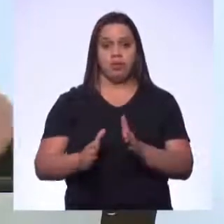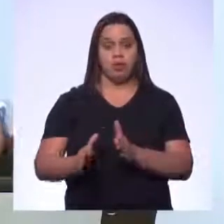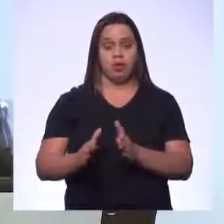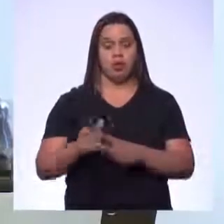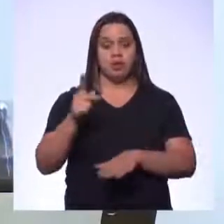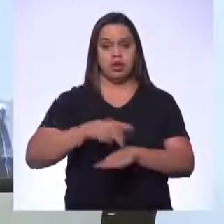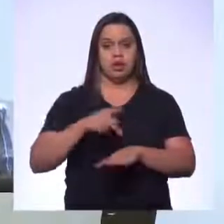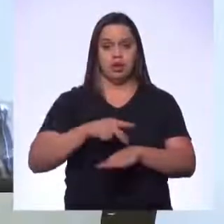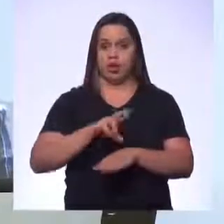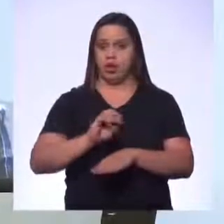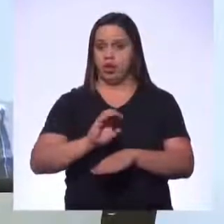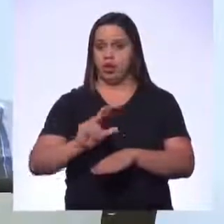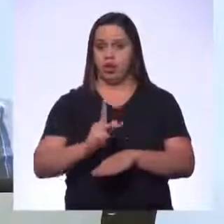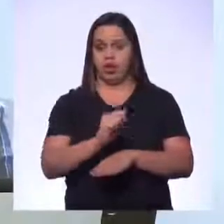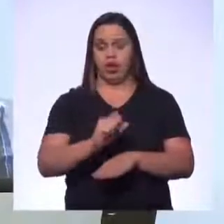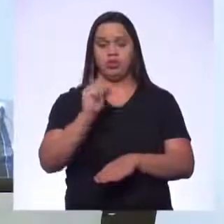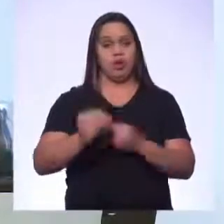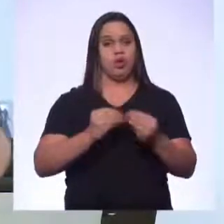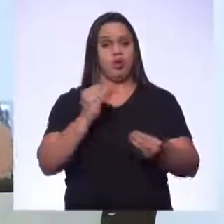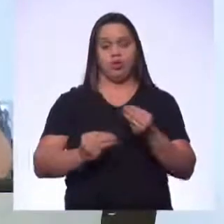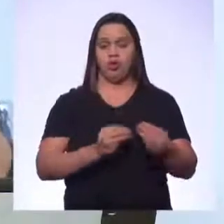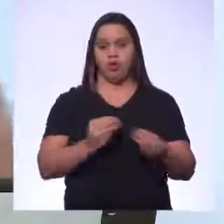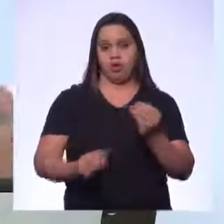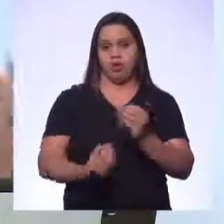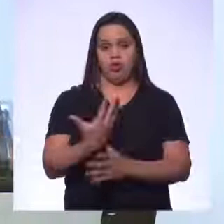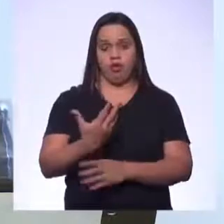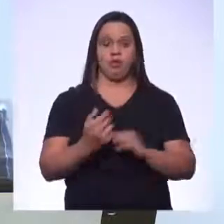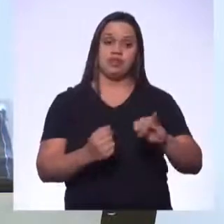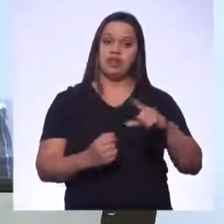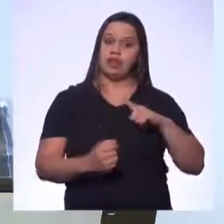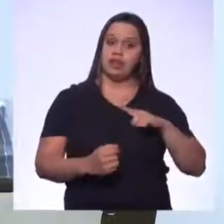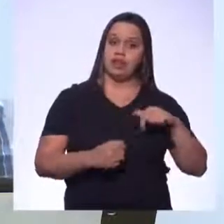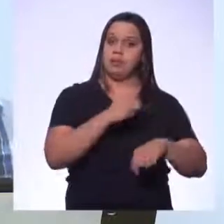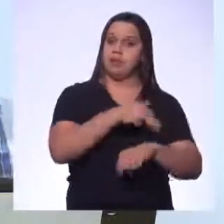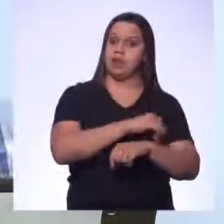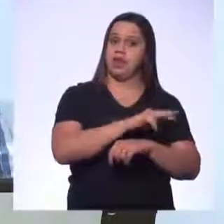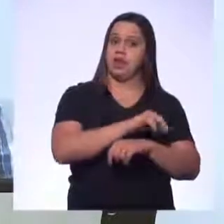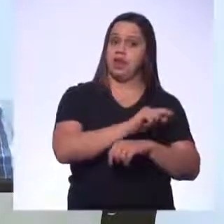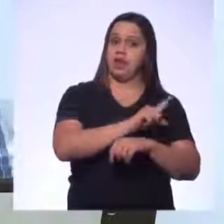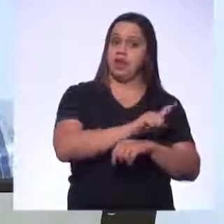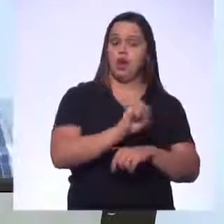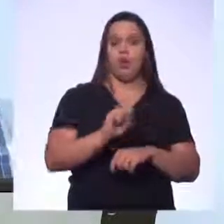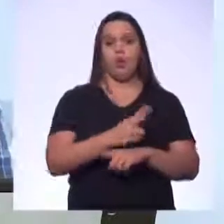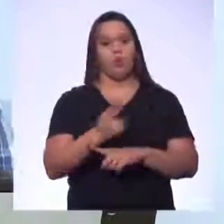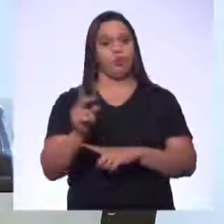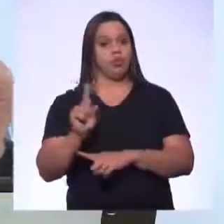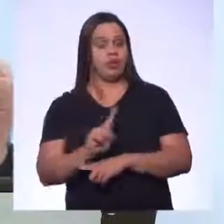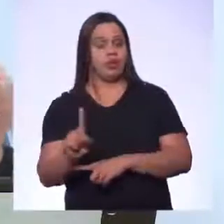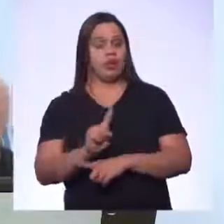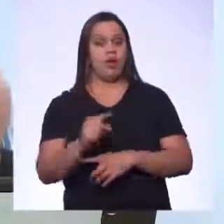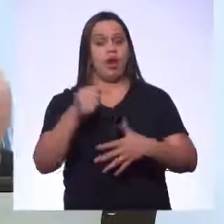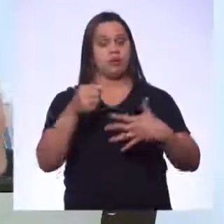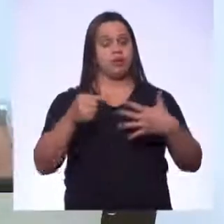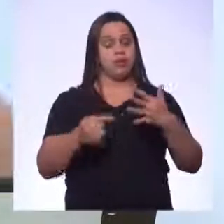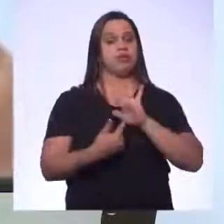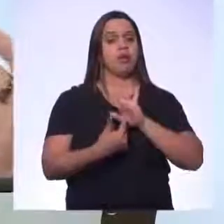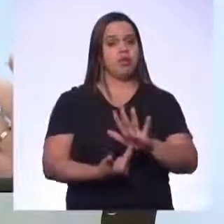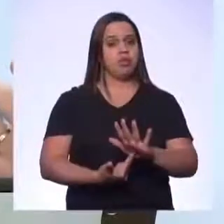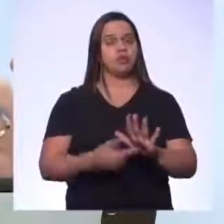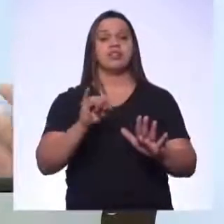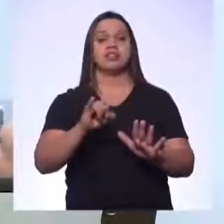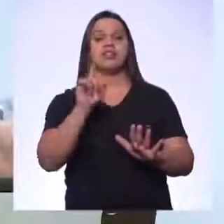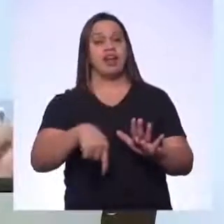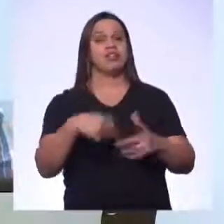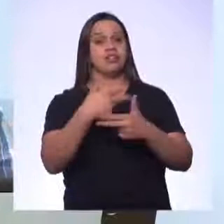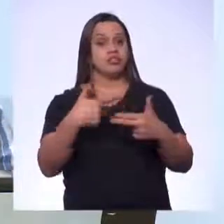é o processo na qual ele forma. Tá? Se ele vai ter mineral ou não, vai ser o elemento dele que vai mostrar se ele é esse